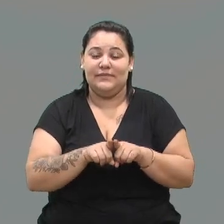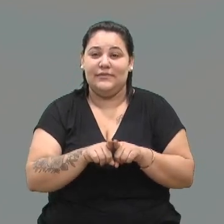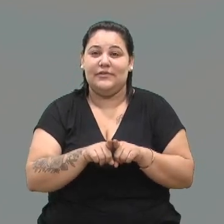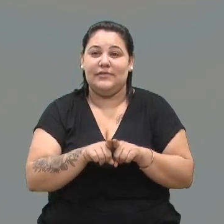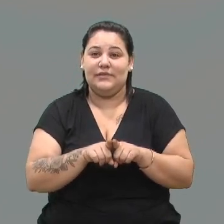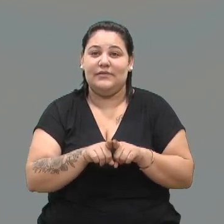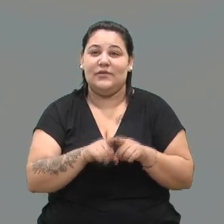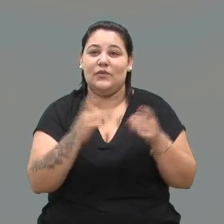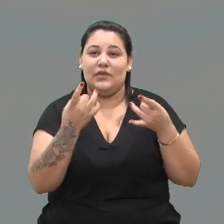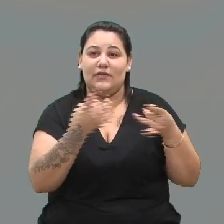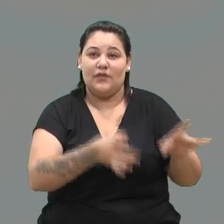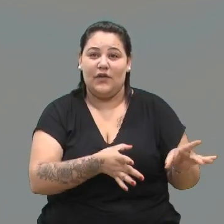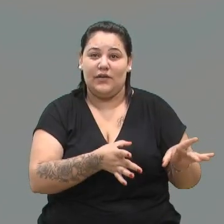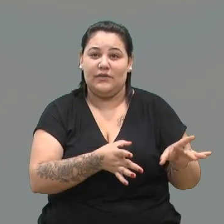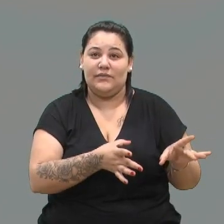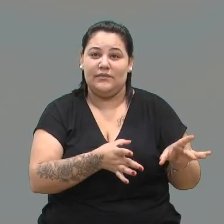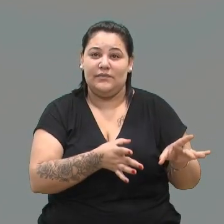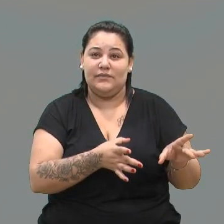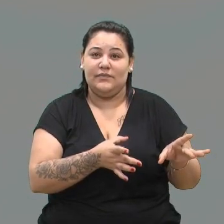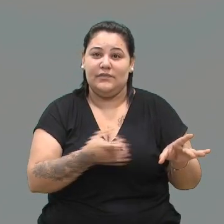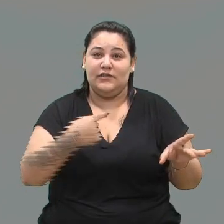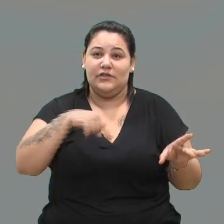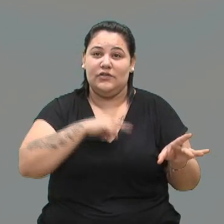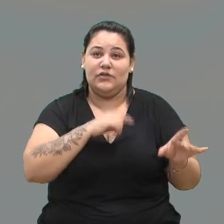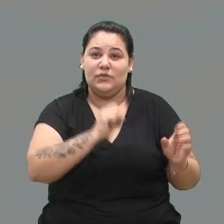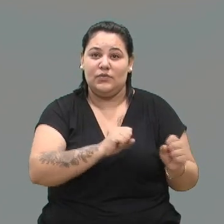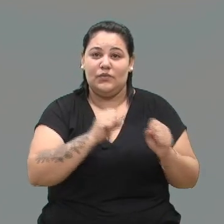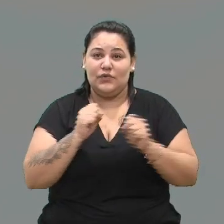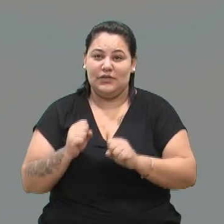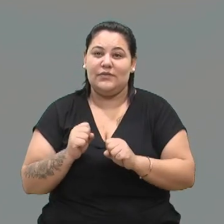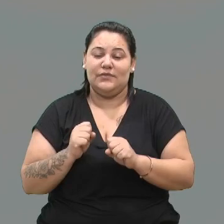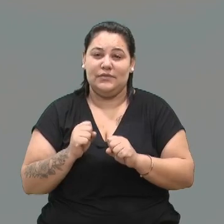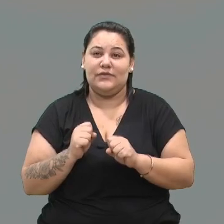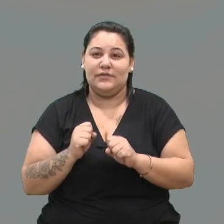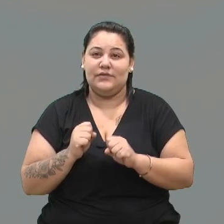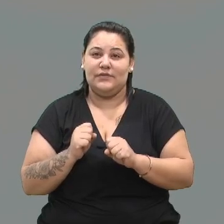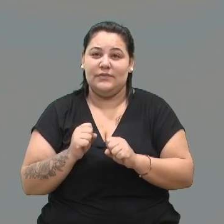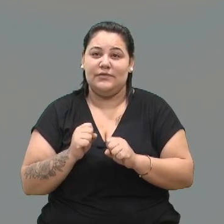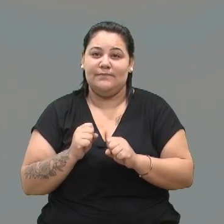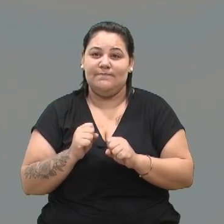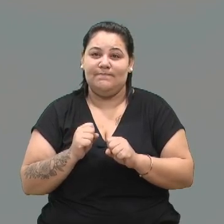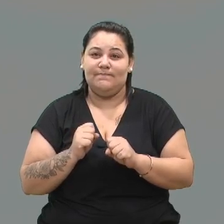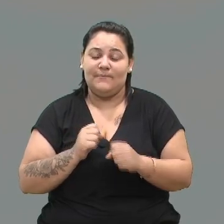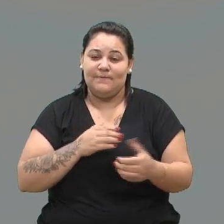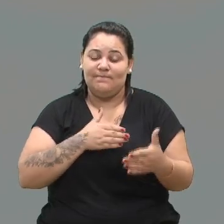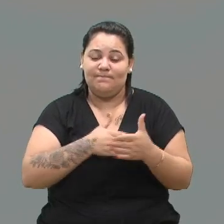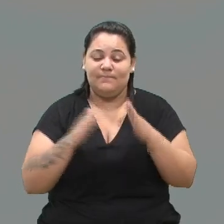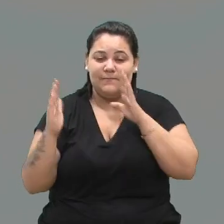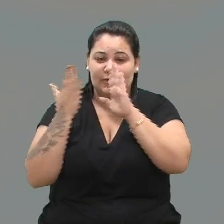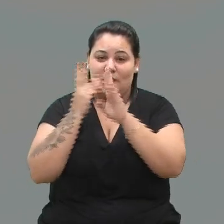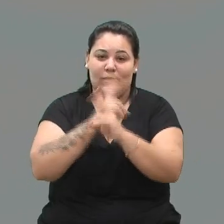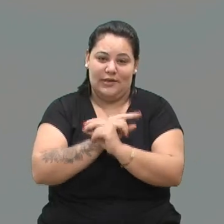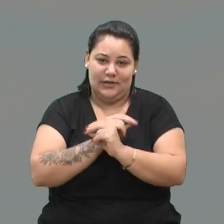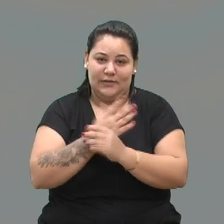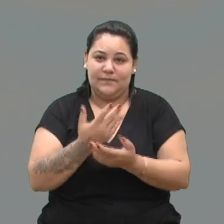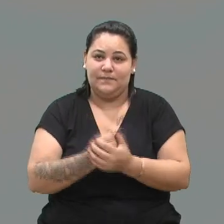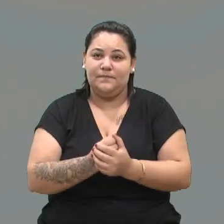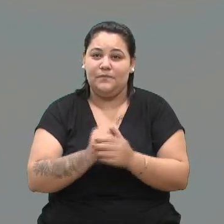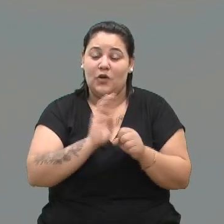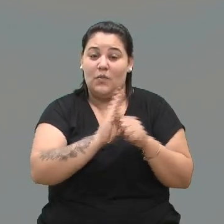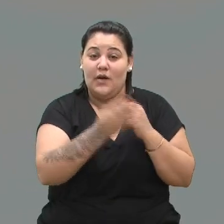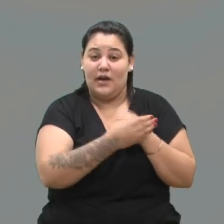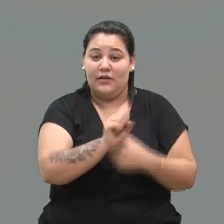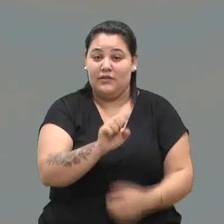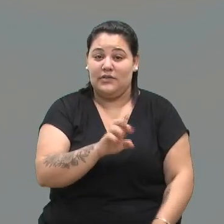do Bota Fora para que nós possamos evitar esse mosquito da dengue. O bairro Serrano me surpreendeu a